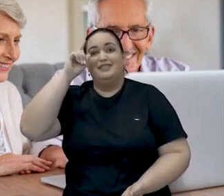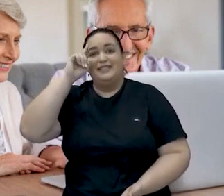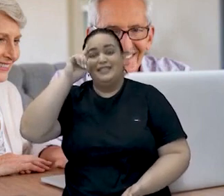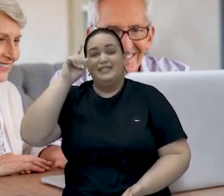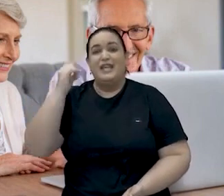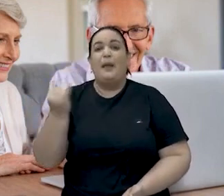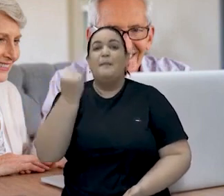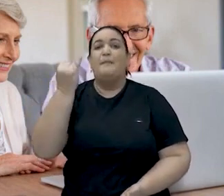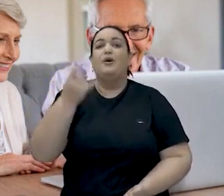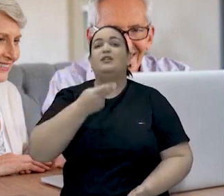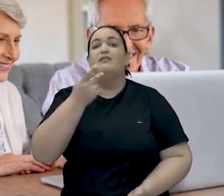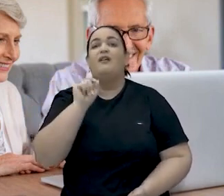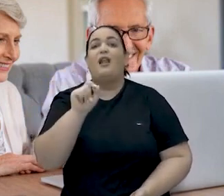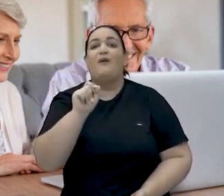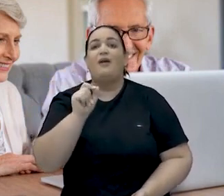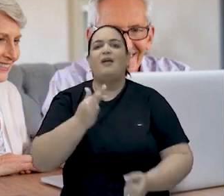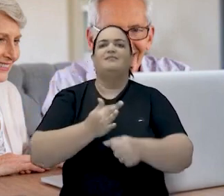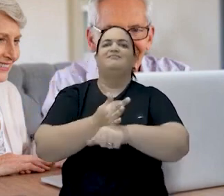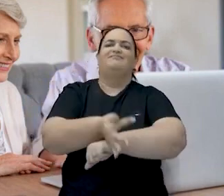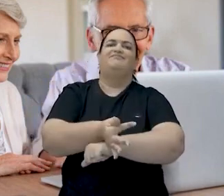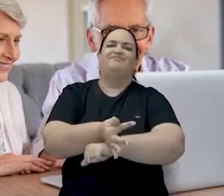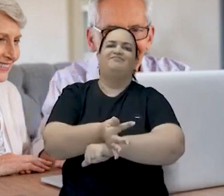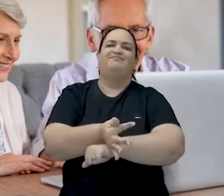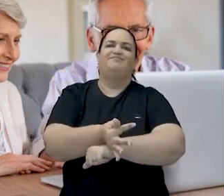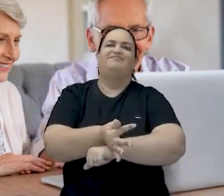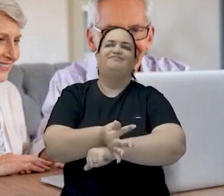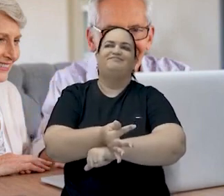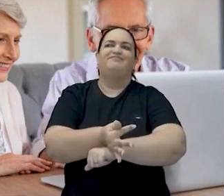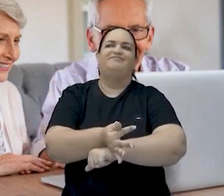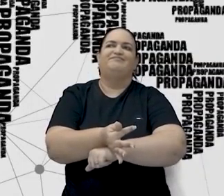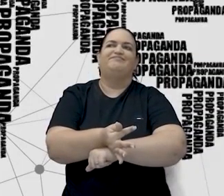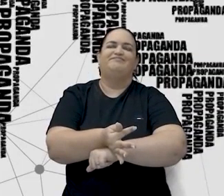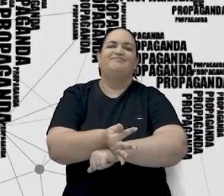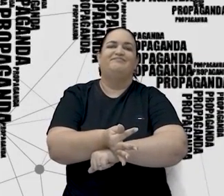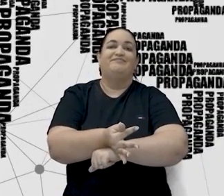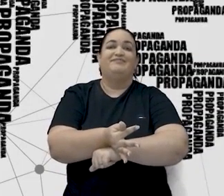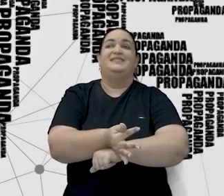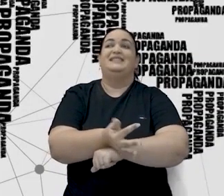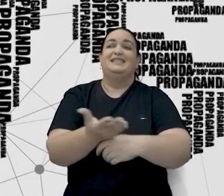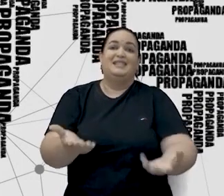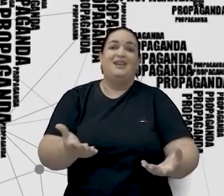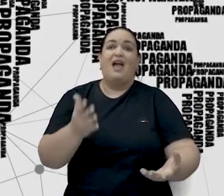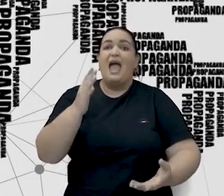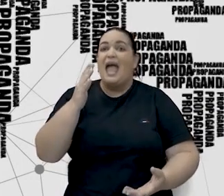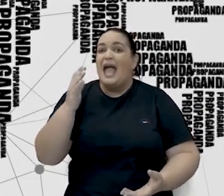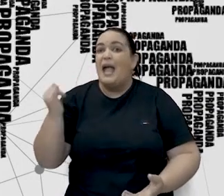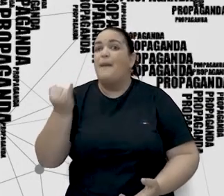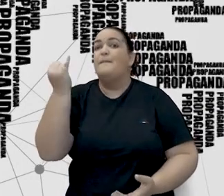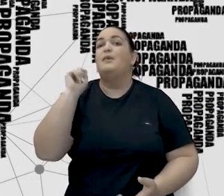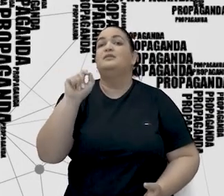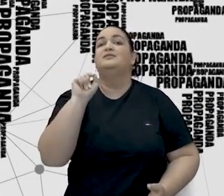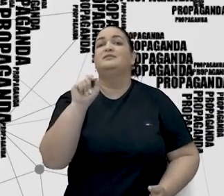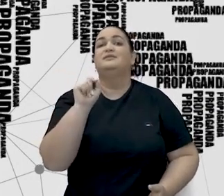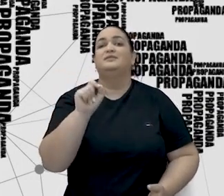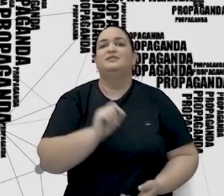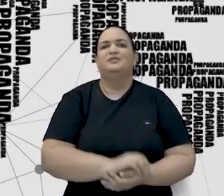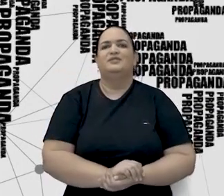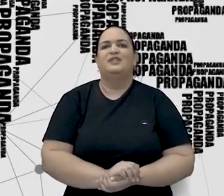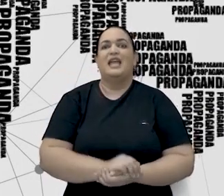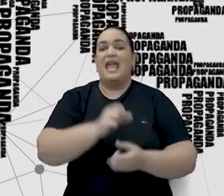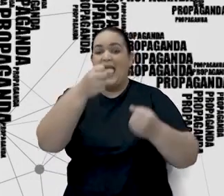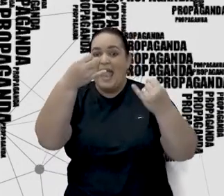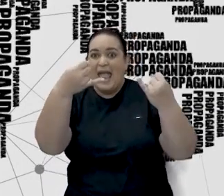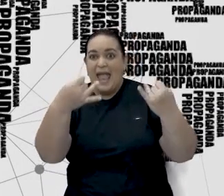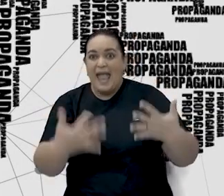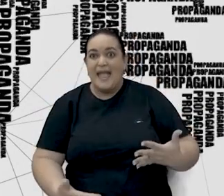é falar sobre fake news. E aí, um ponto bem interessante é que definir as fake